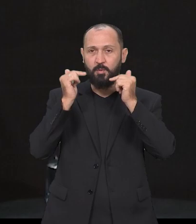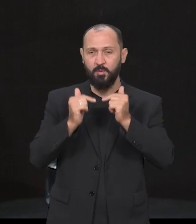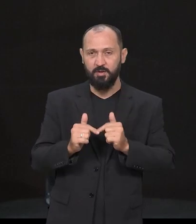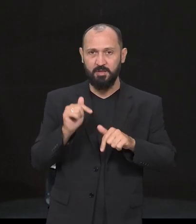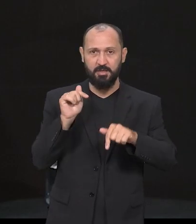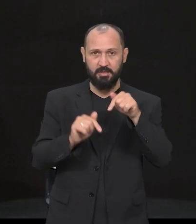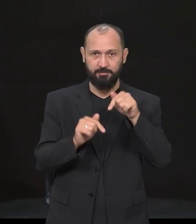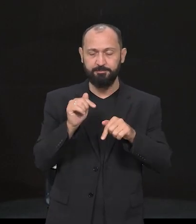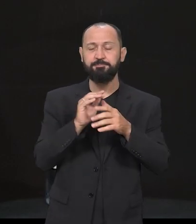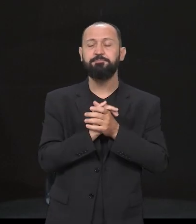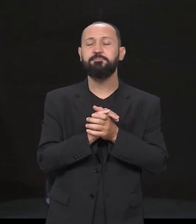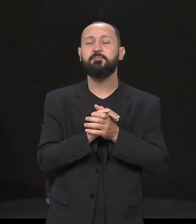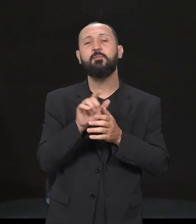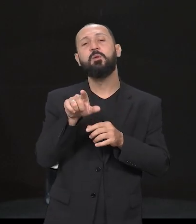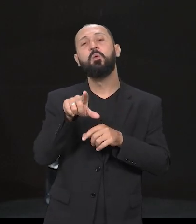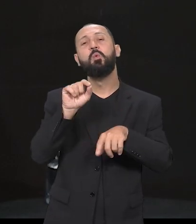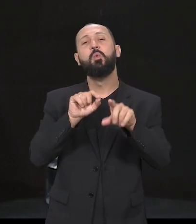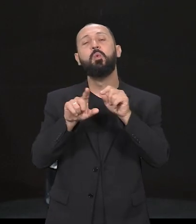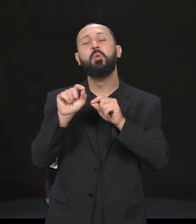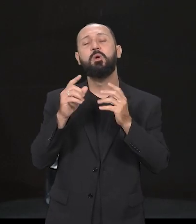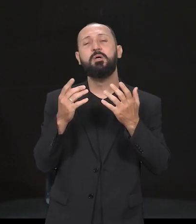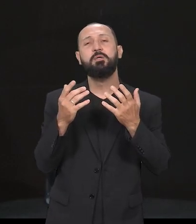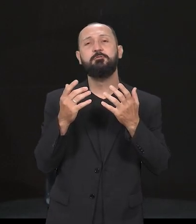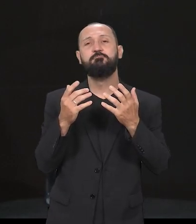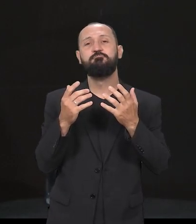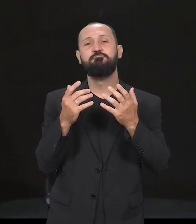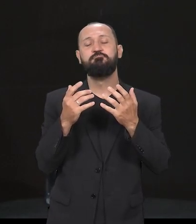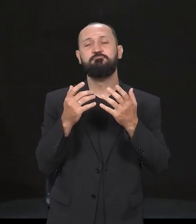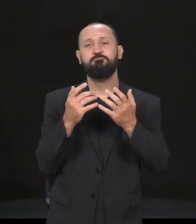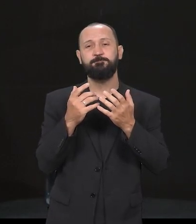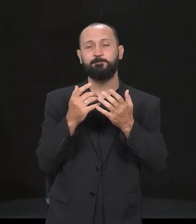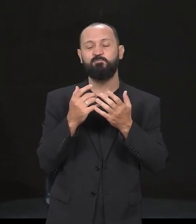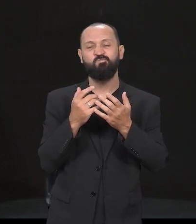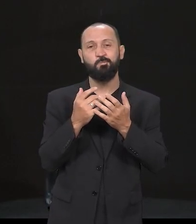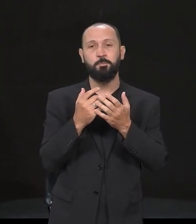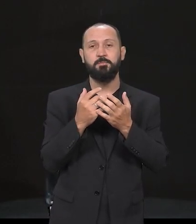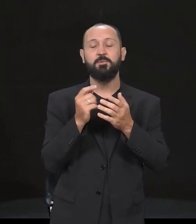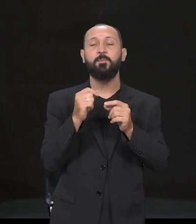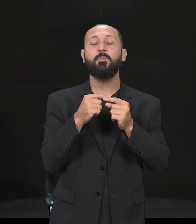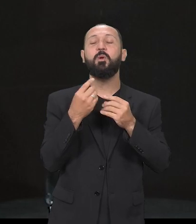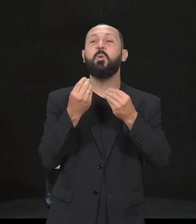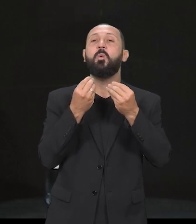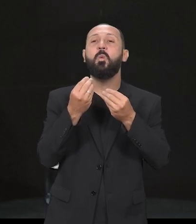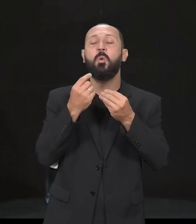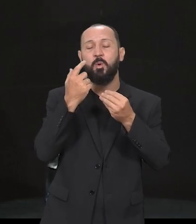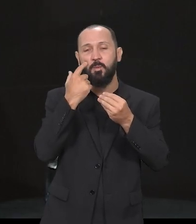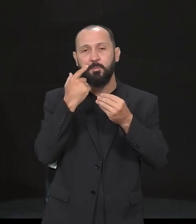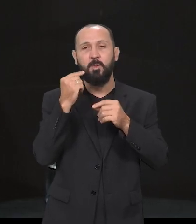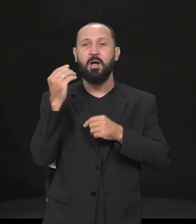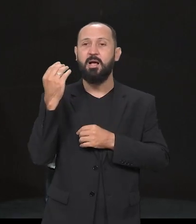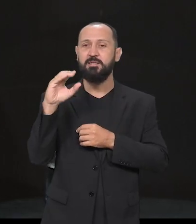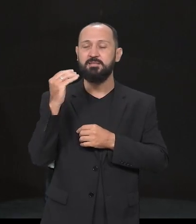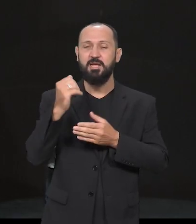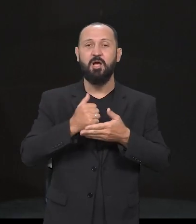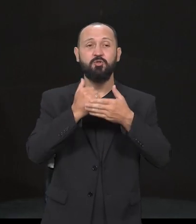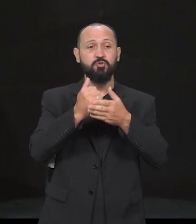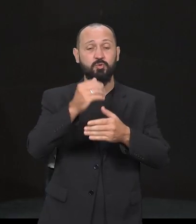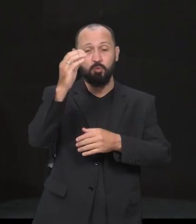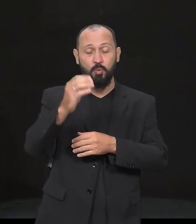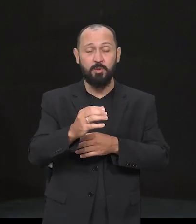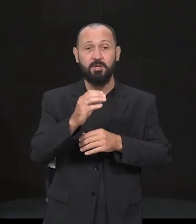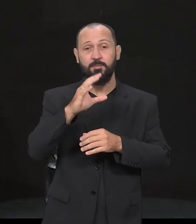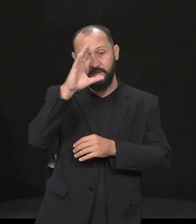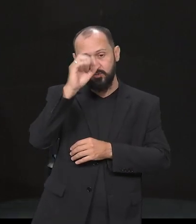formação, especificamente eu escolhi a perícia porque eu acho fantástico como que a ciência pode ajudar na